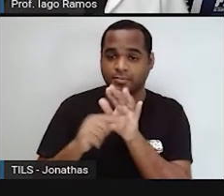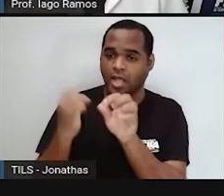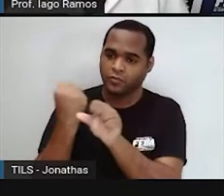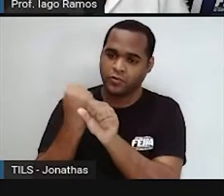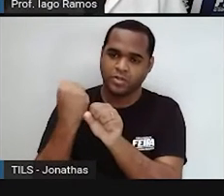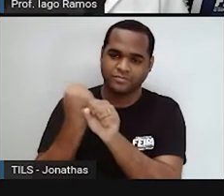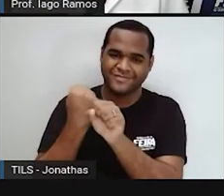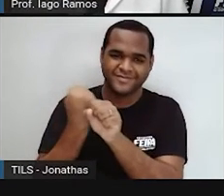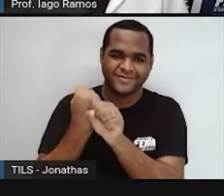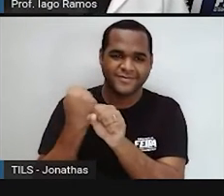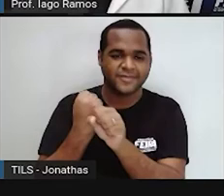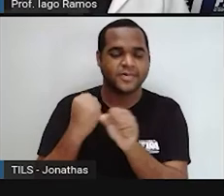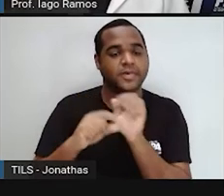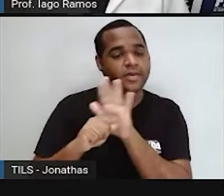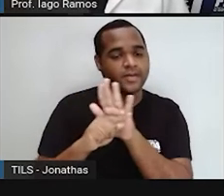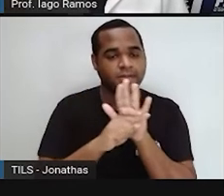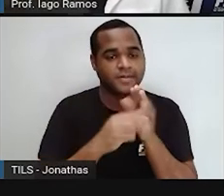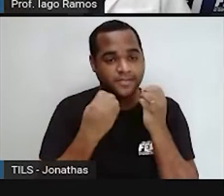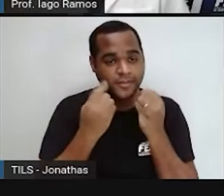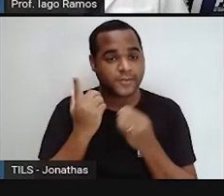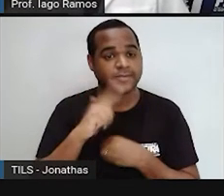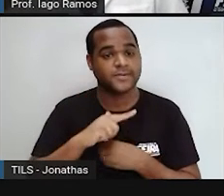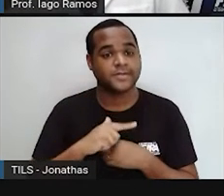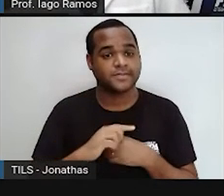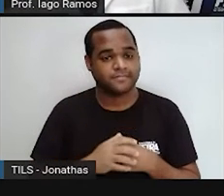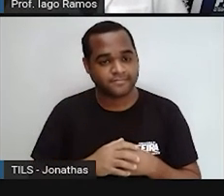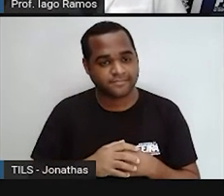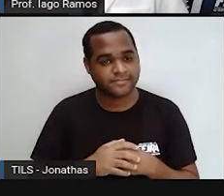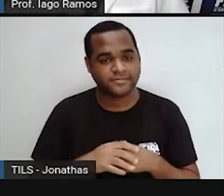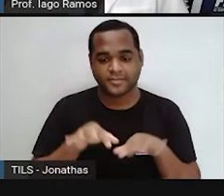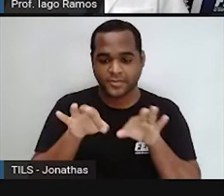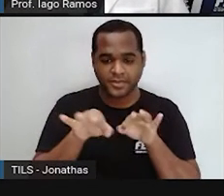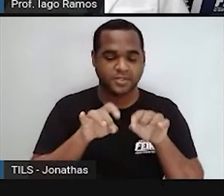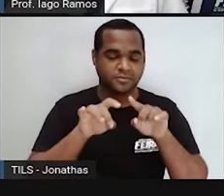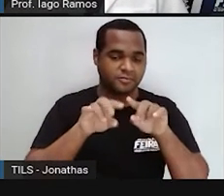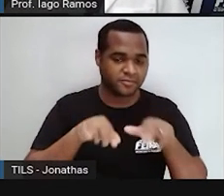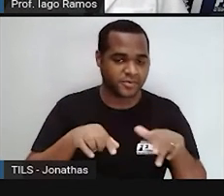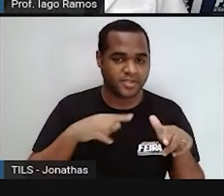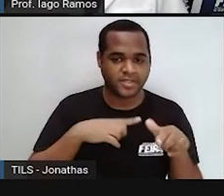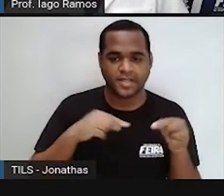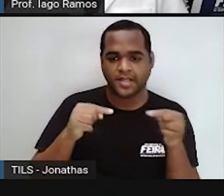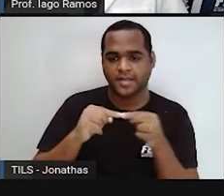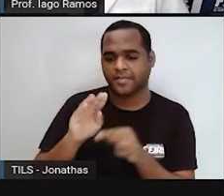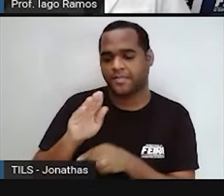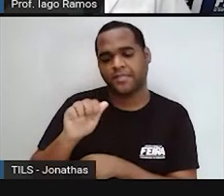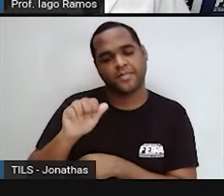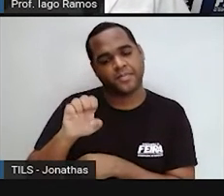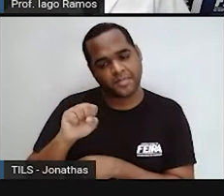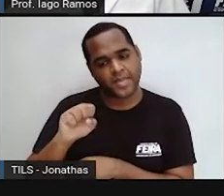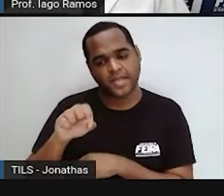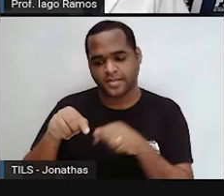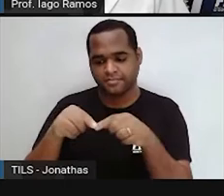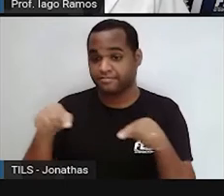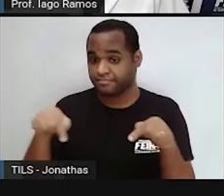alguma coisa olha só na verdade a confeccionar essa pirâmide de base quadrada beleza